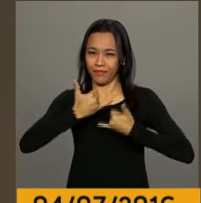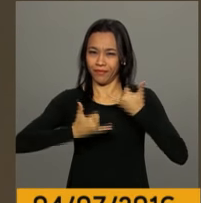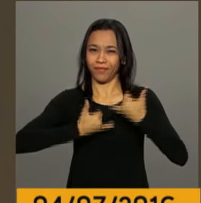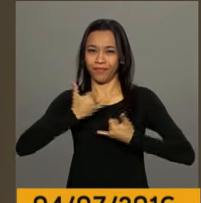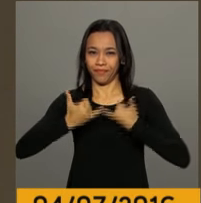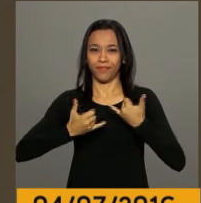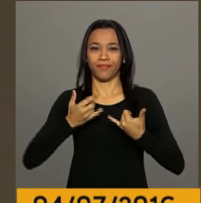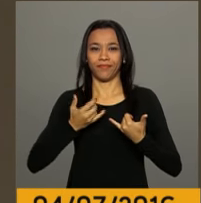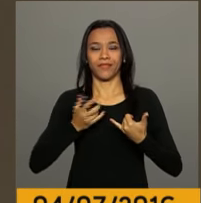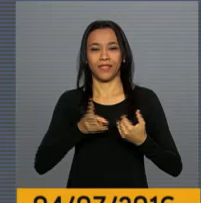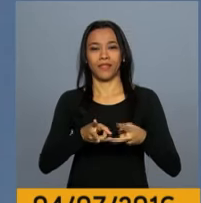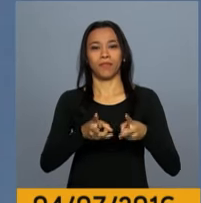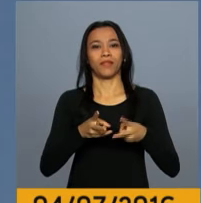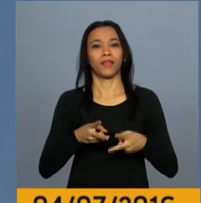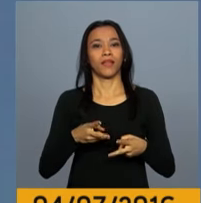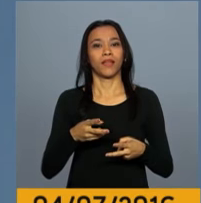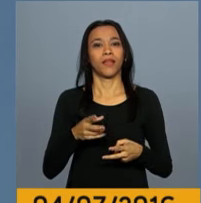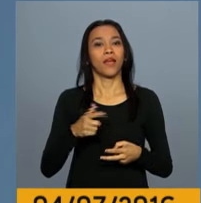ouvidos